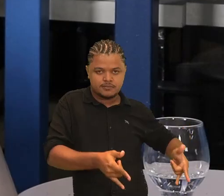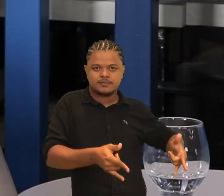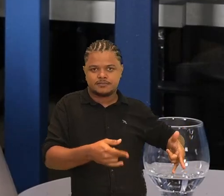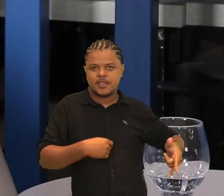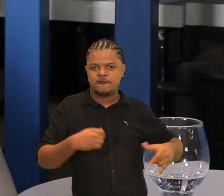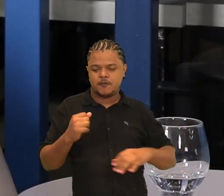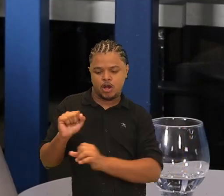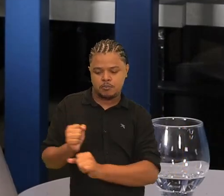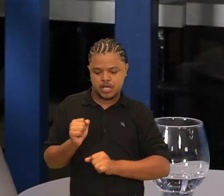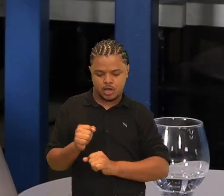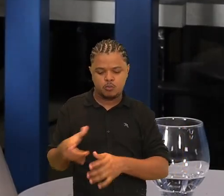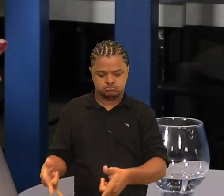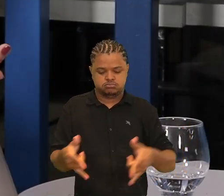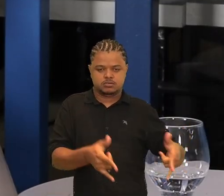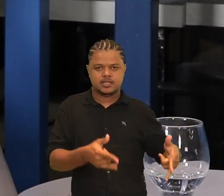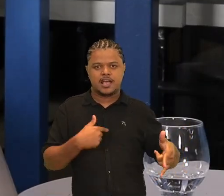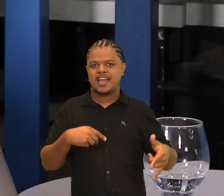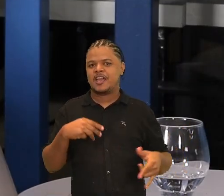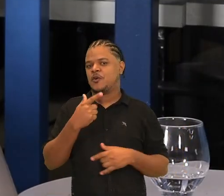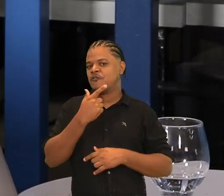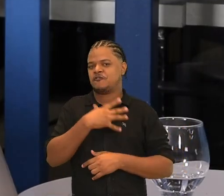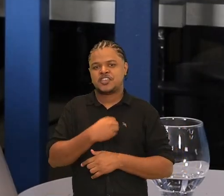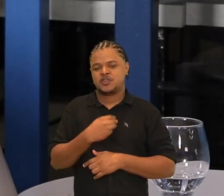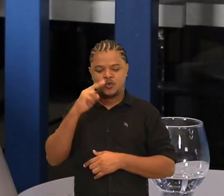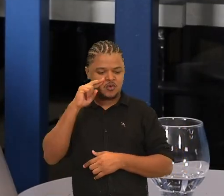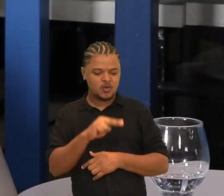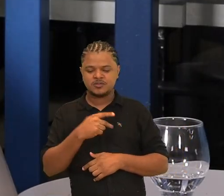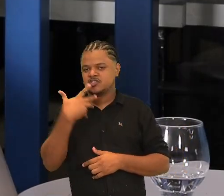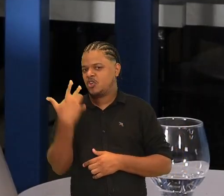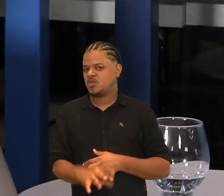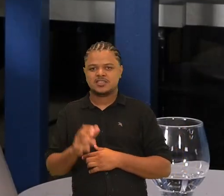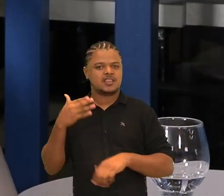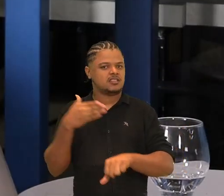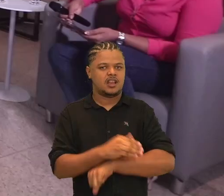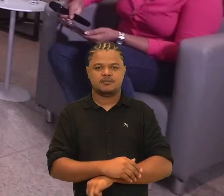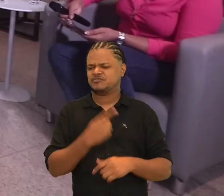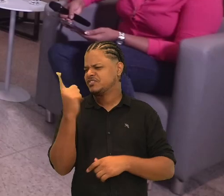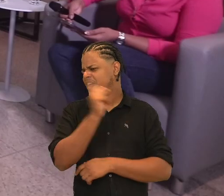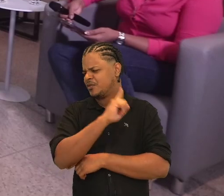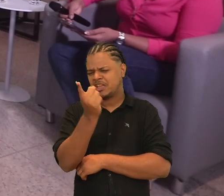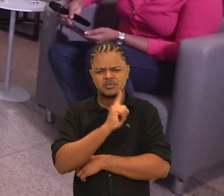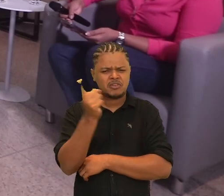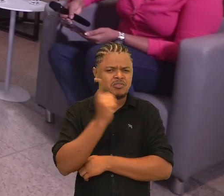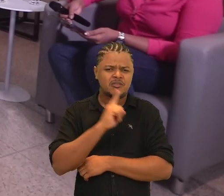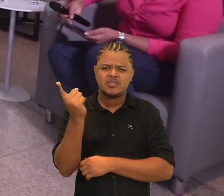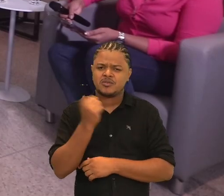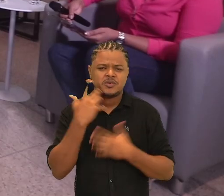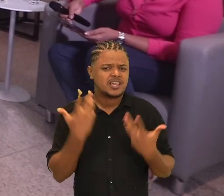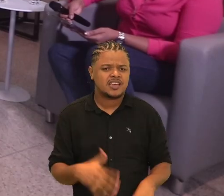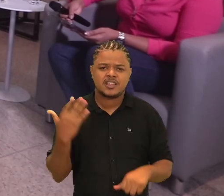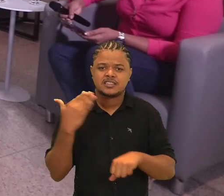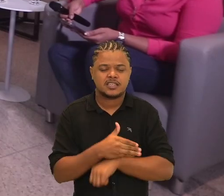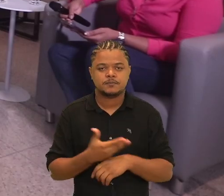a cama de lugar. Quando o Miguel olhou, ele entrou em crise. Não, aí que entrou em crise, eu disse, pronto,